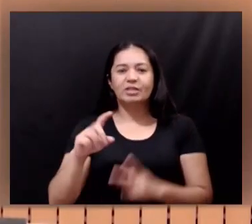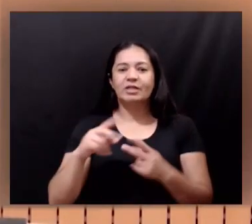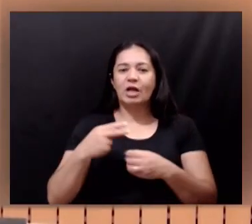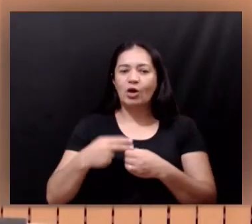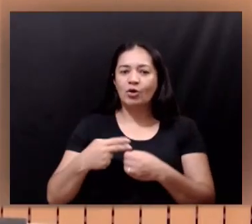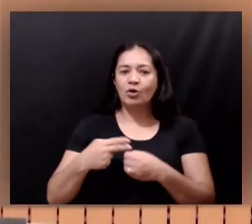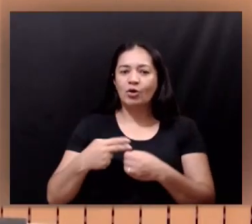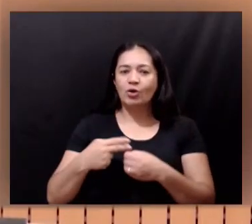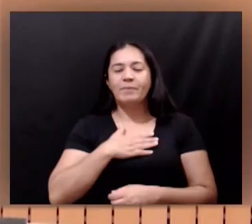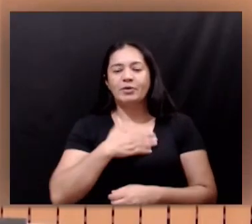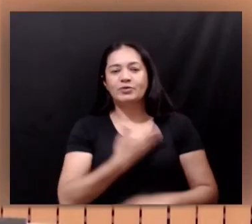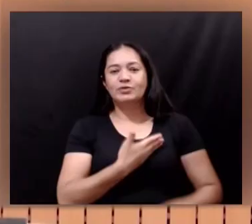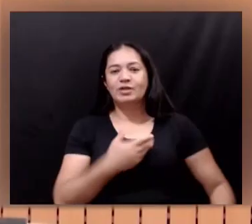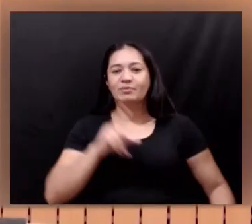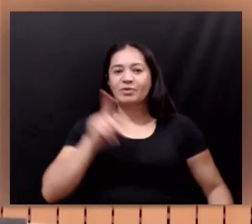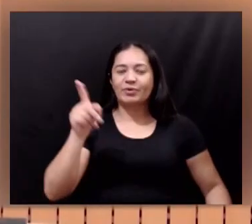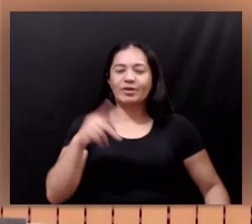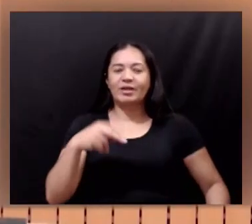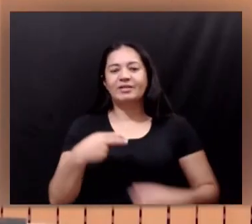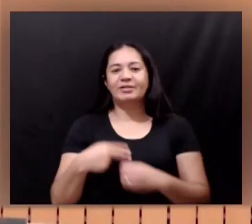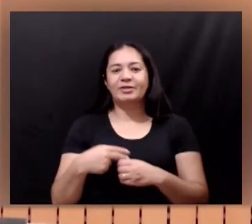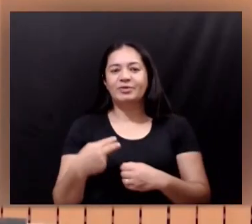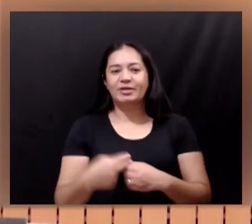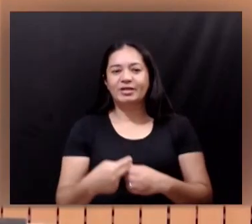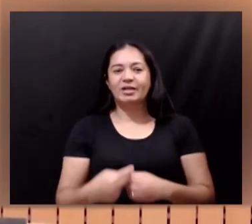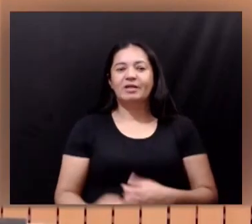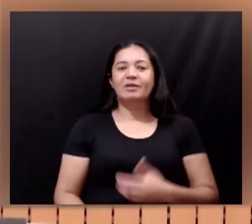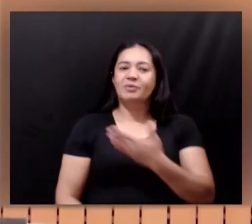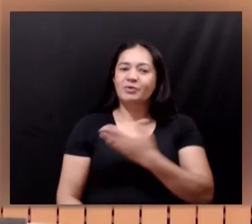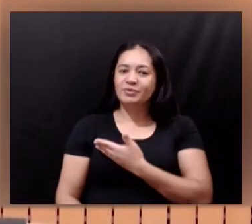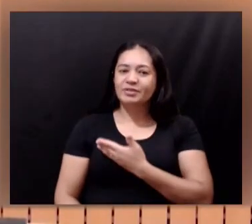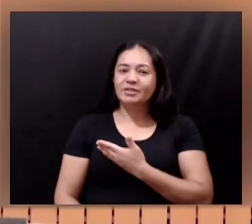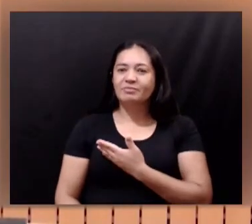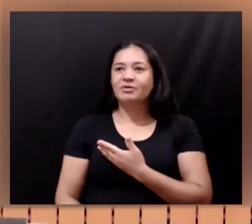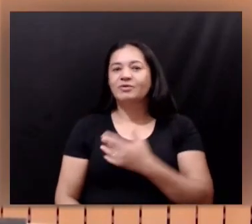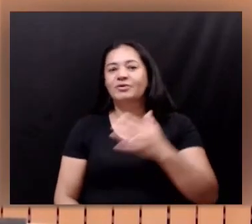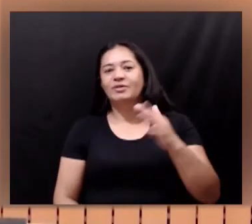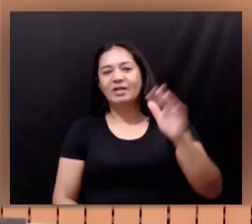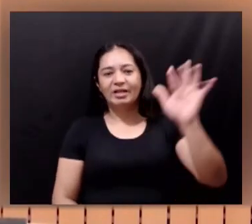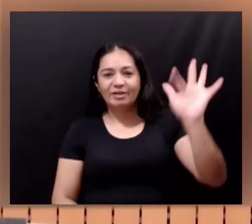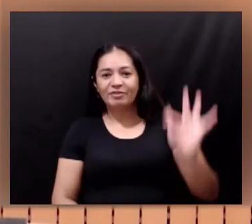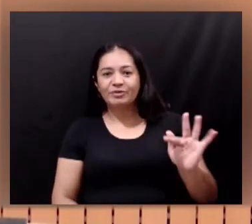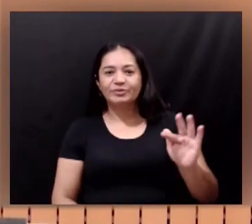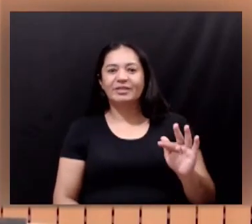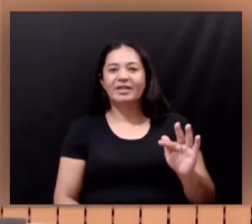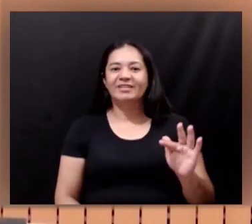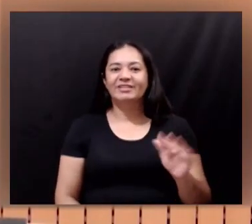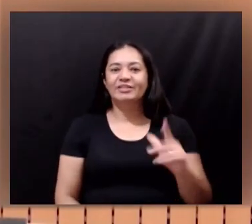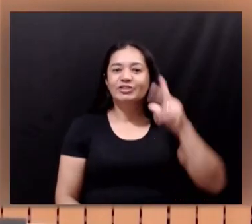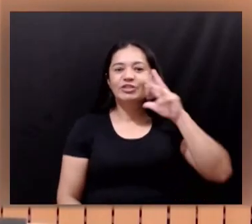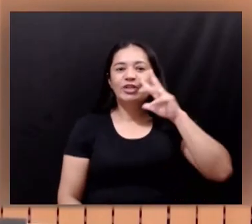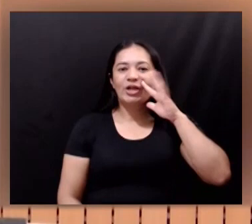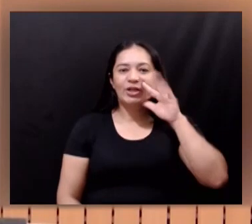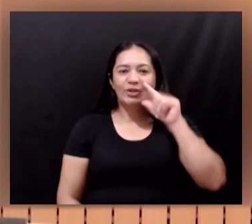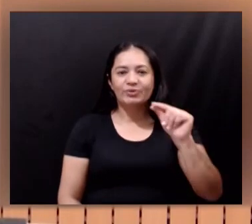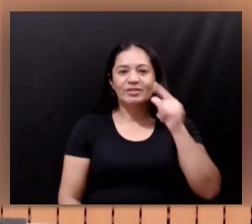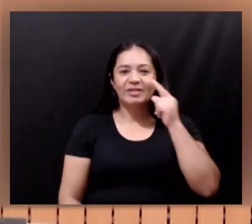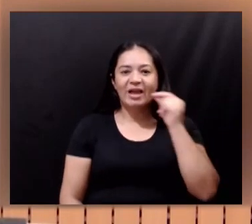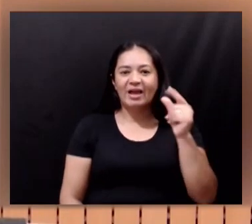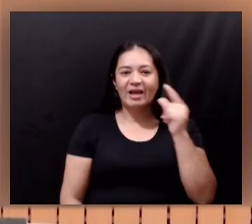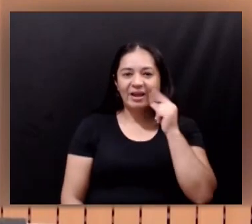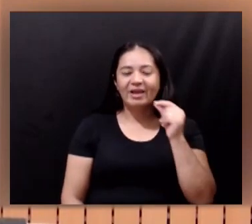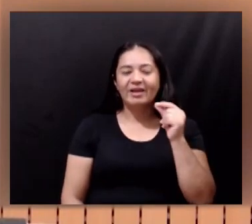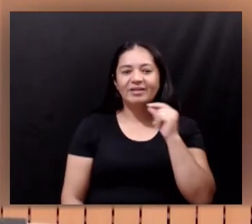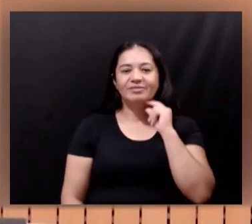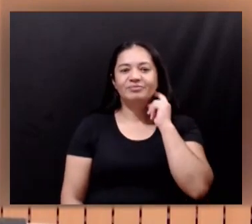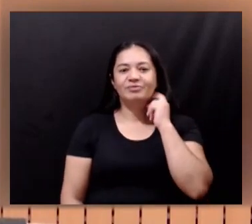Unicamp, os meus colegas na Universidade Federal do Ceará, os lugares onde eu vivi, como eu morei em vários